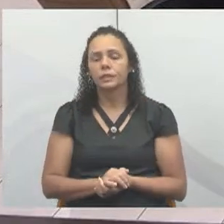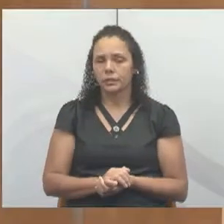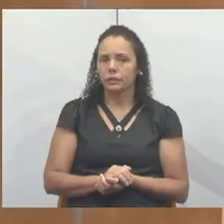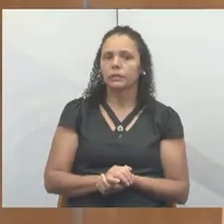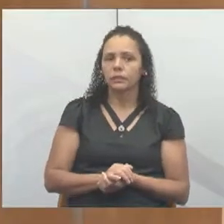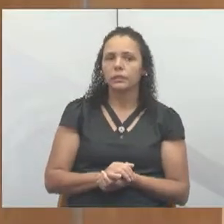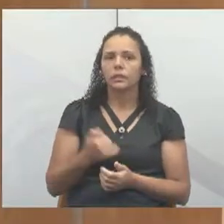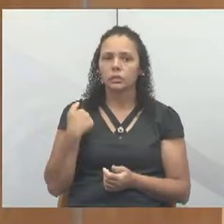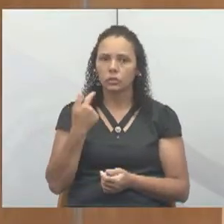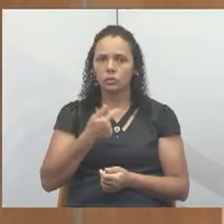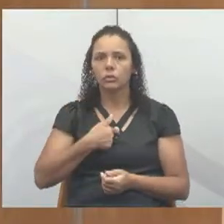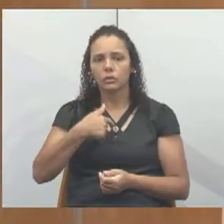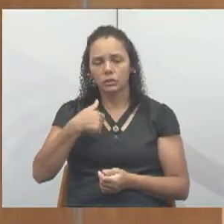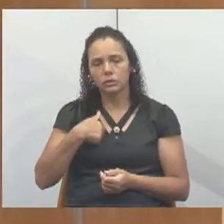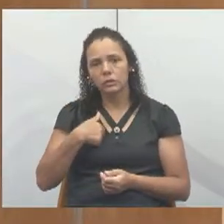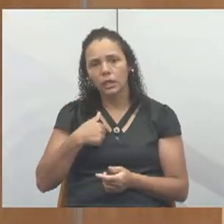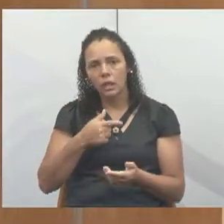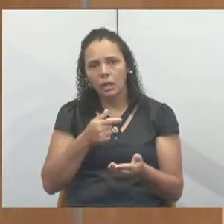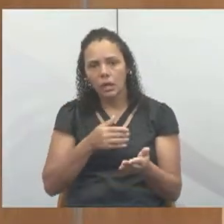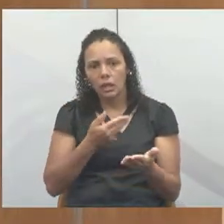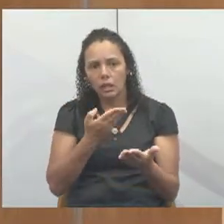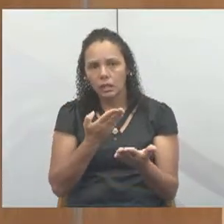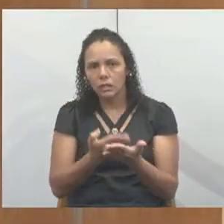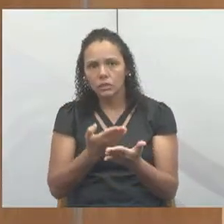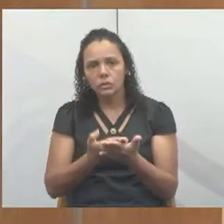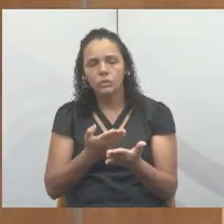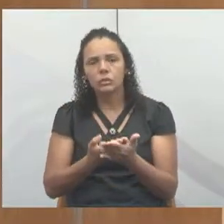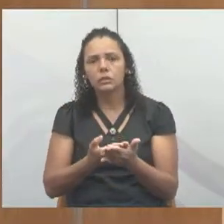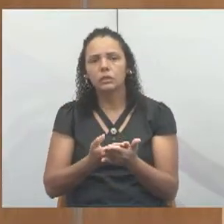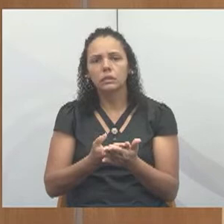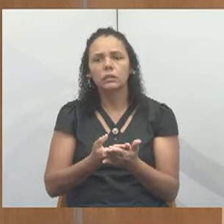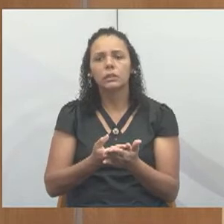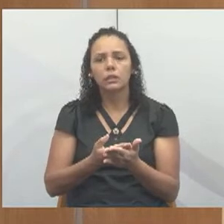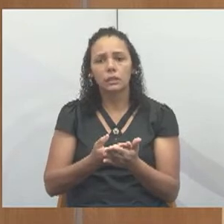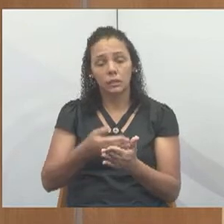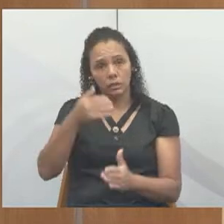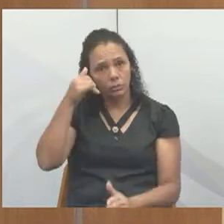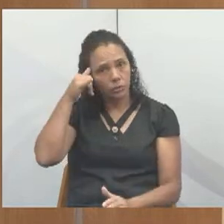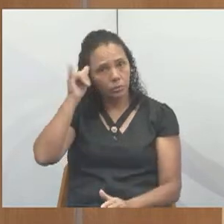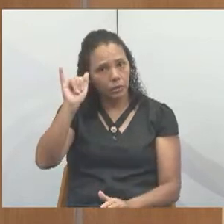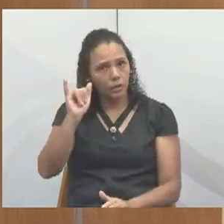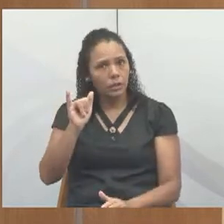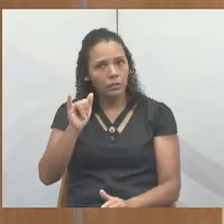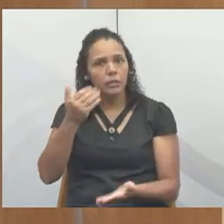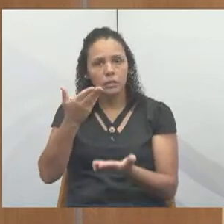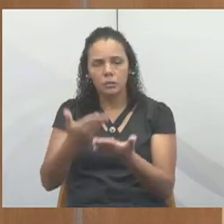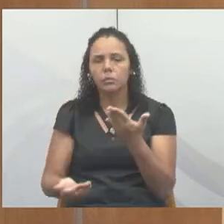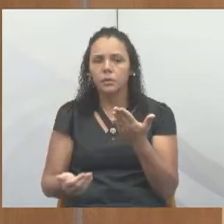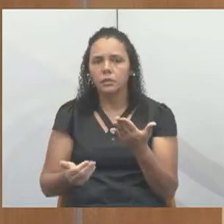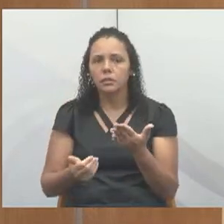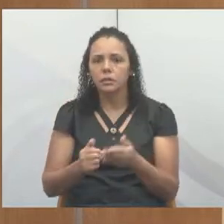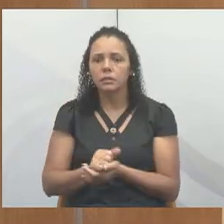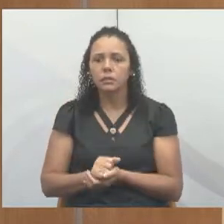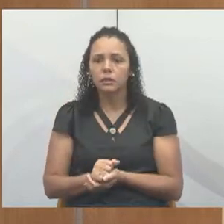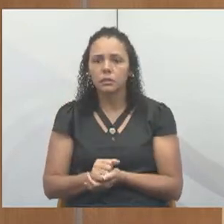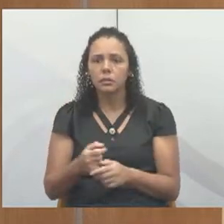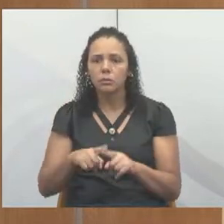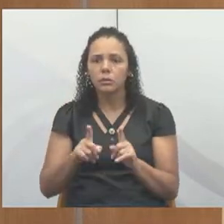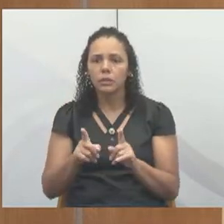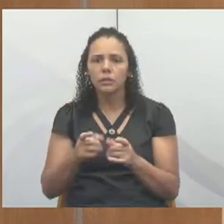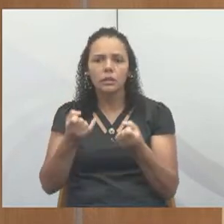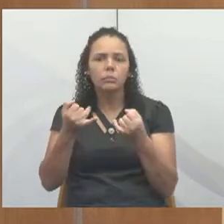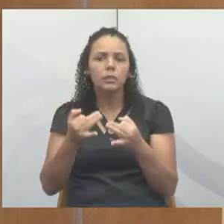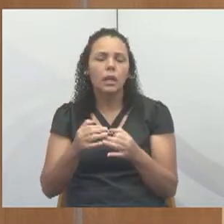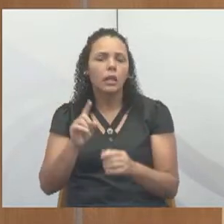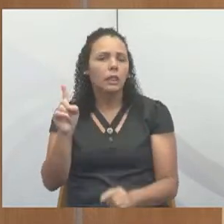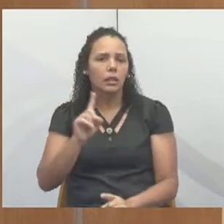prever. É obrigação do poder público prever as despesas que ele já sabe que tem que executar. Mas não é só corrigindo a fala, Rodrigo, não é